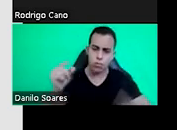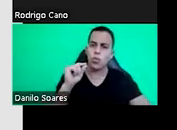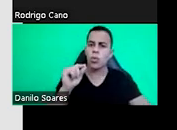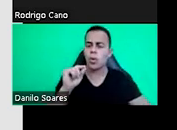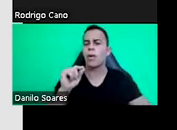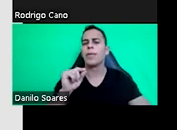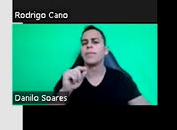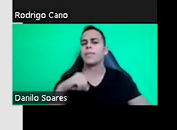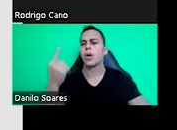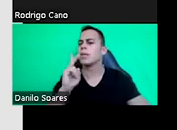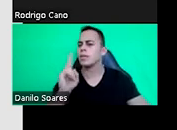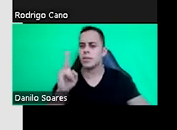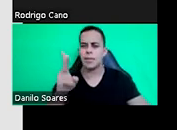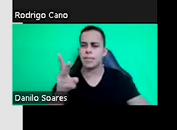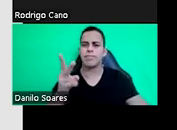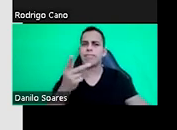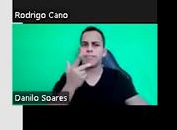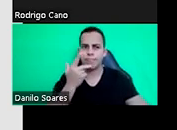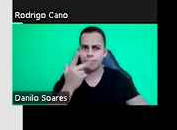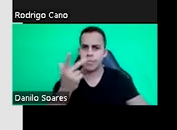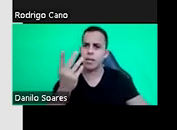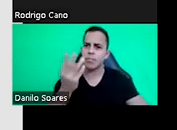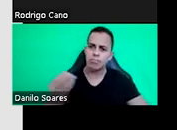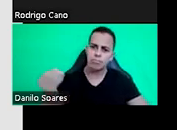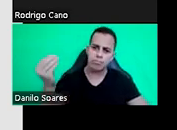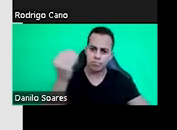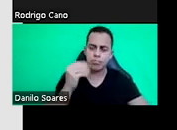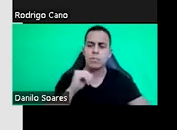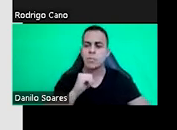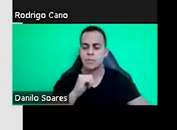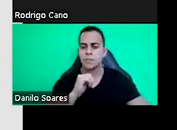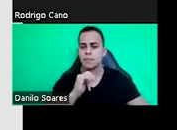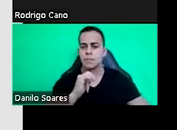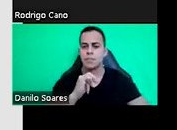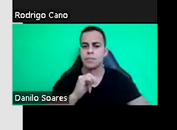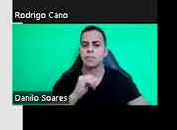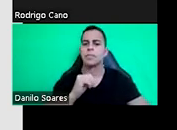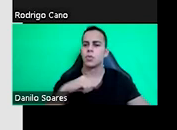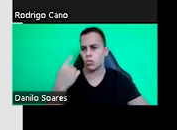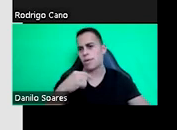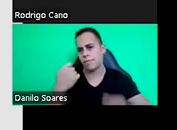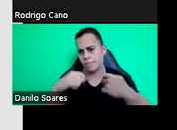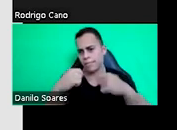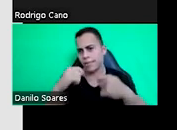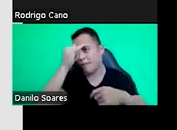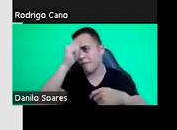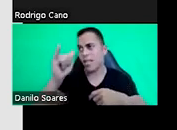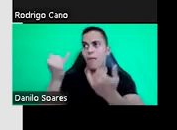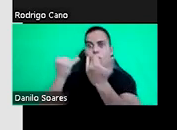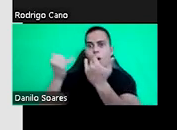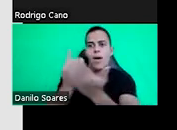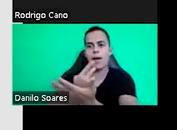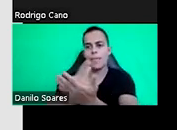escuta muito, e isso está errado, e acho que a gente tem que combater a informação errada, que hoje tem um